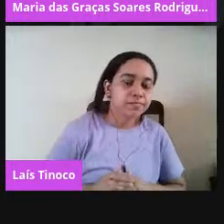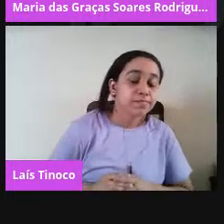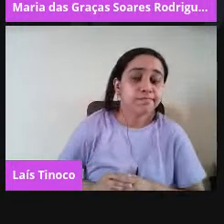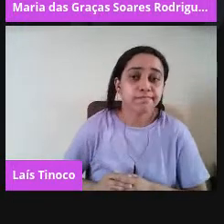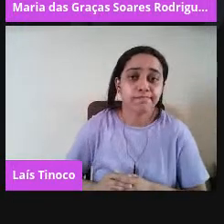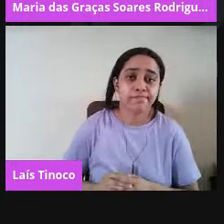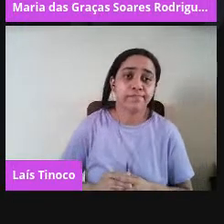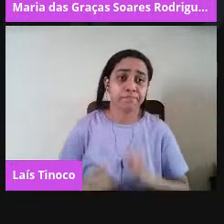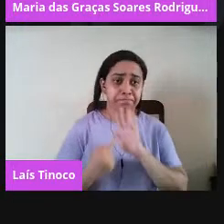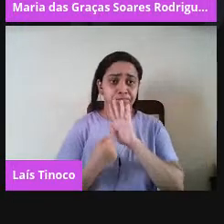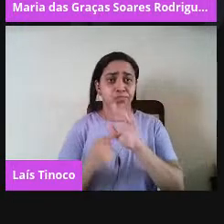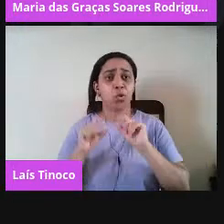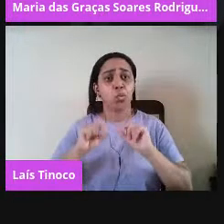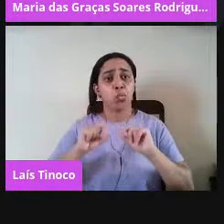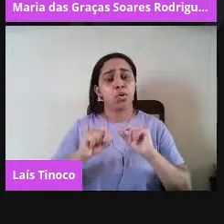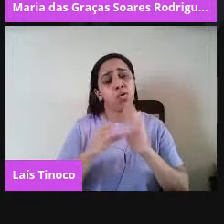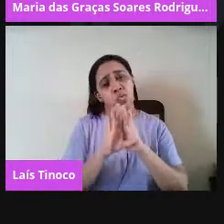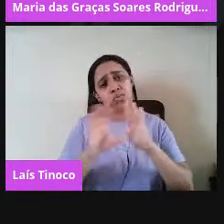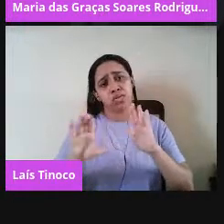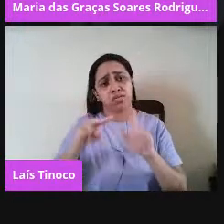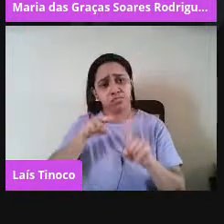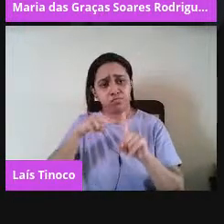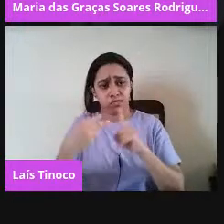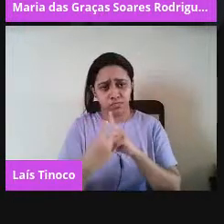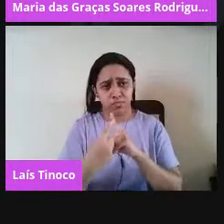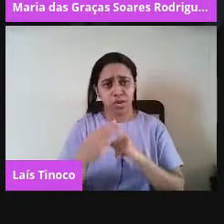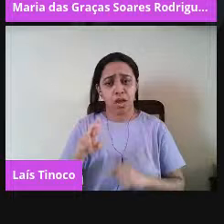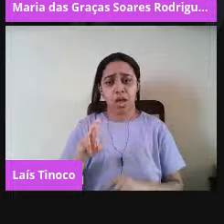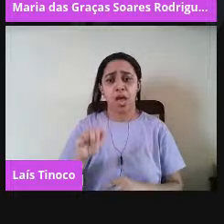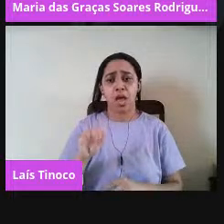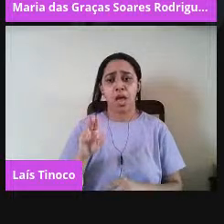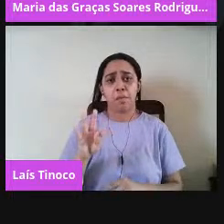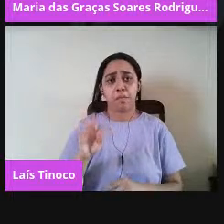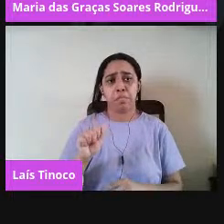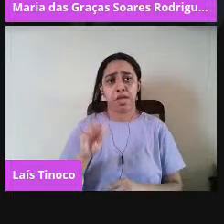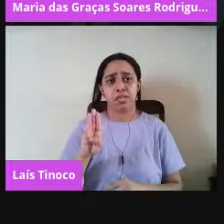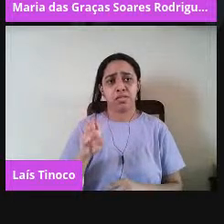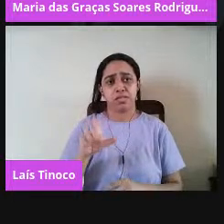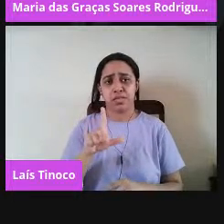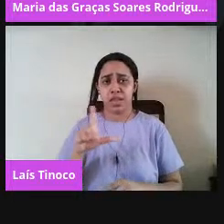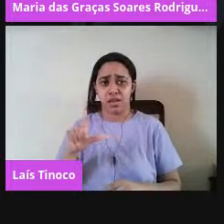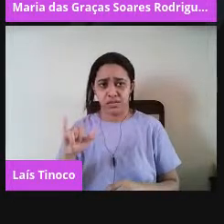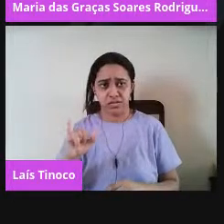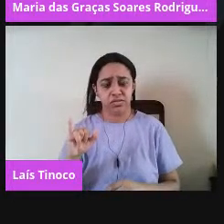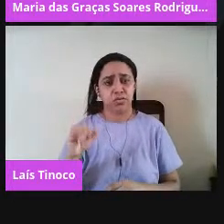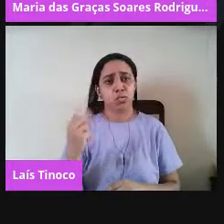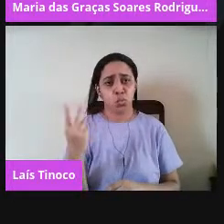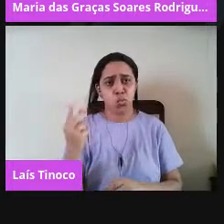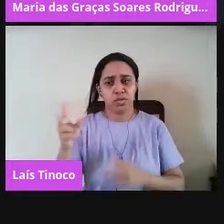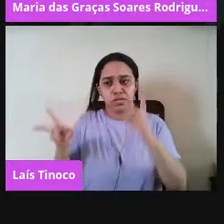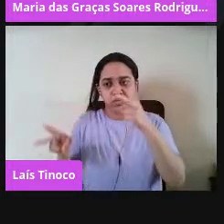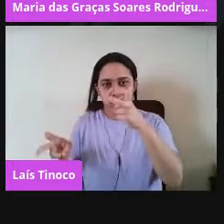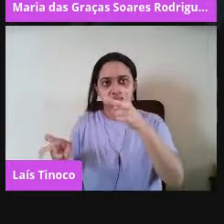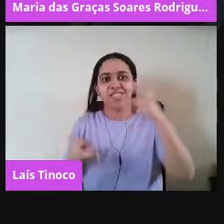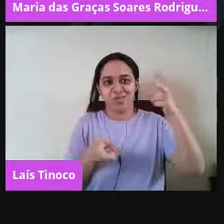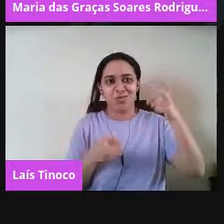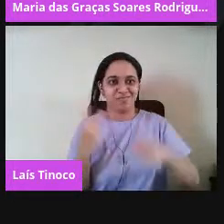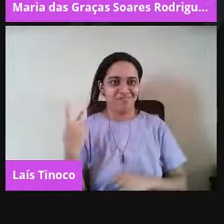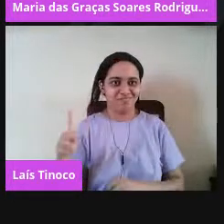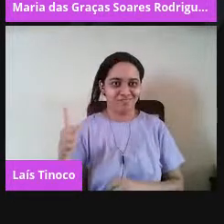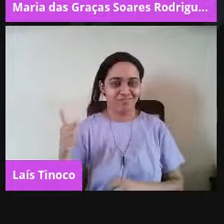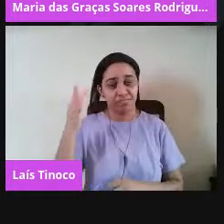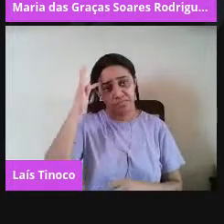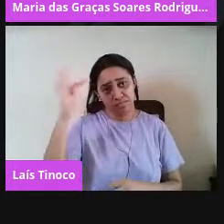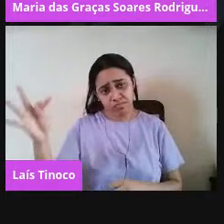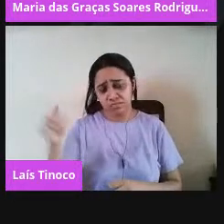a definição de ponto de vista de Rabatelli. Vou fazer duas citações de Rabatelli. E é importante, vocês devem saber disso,